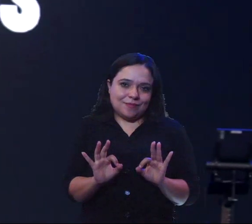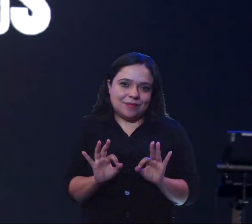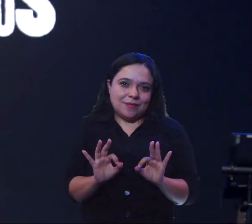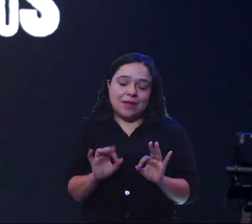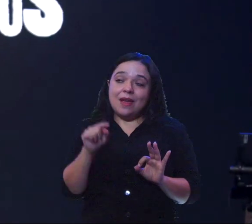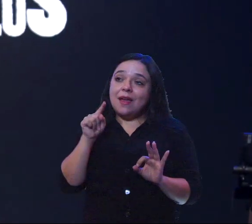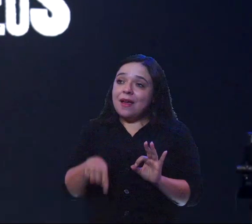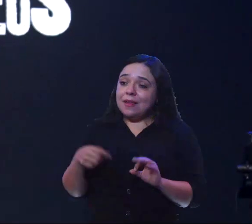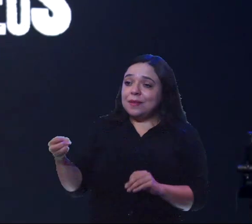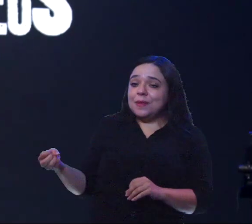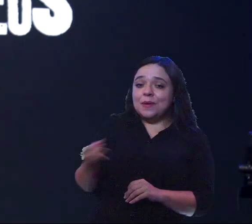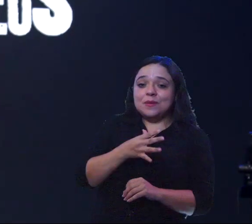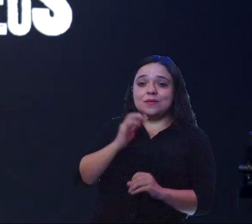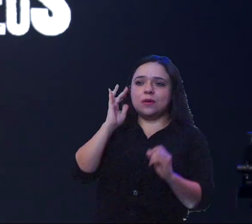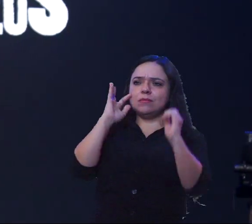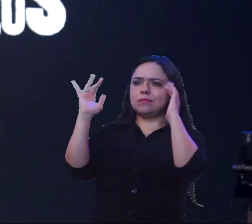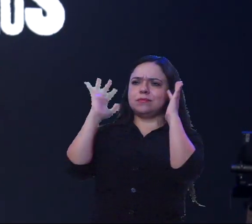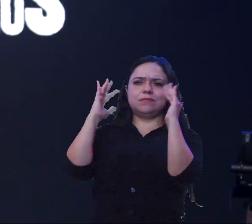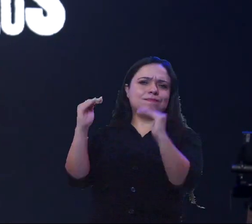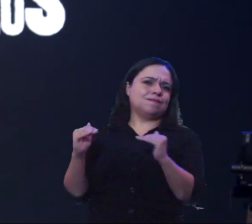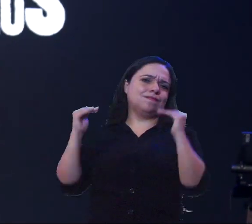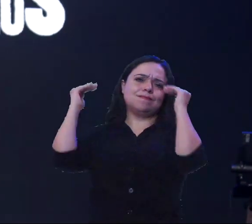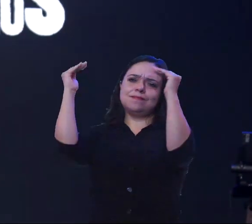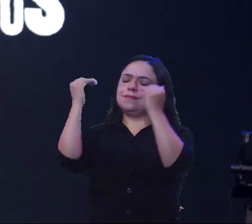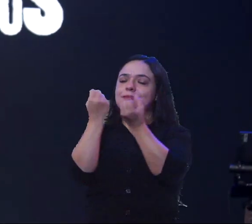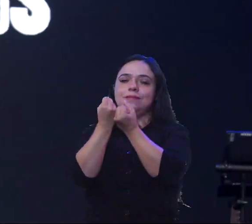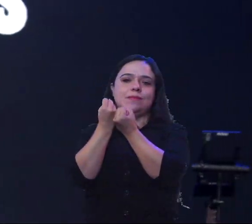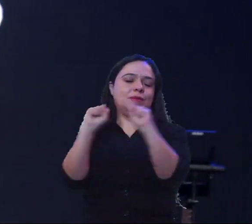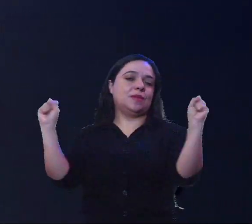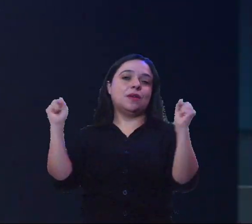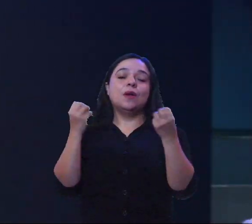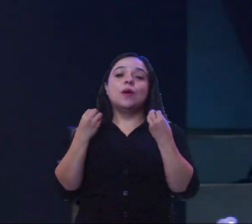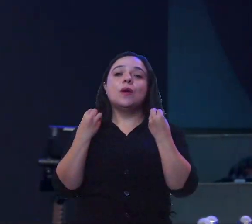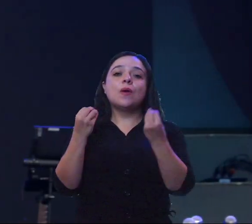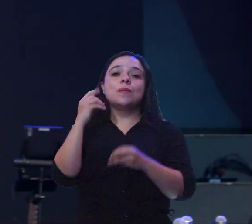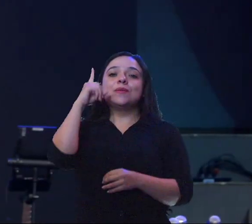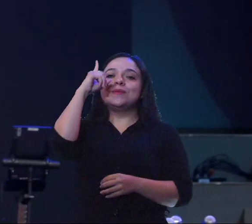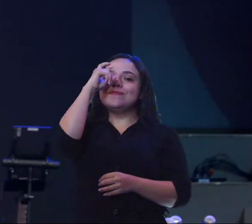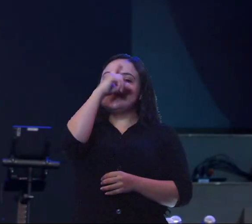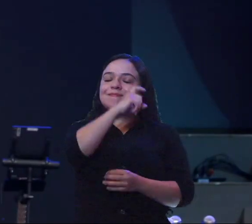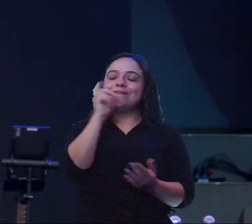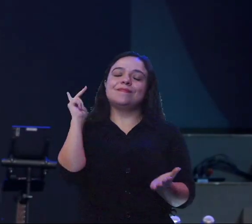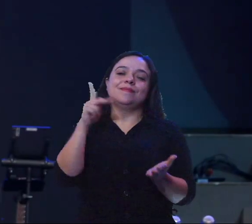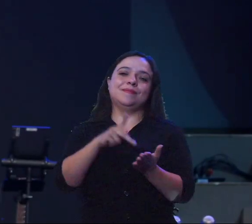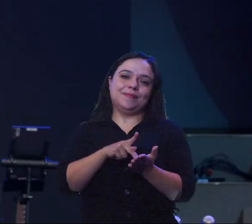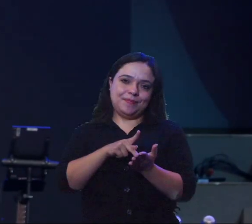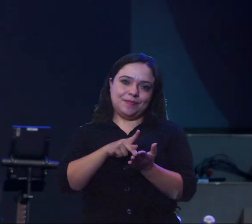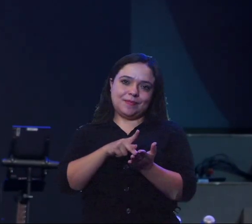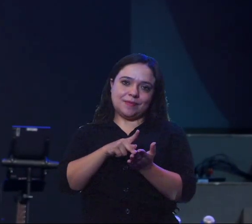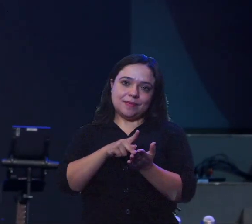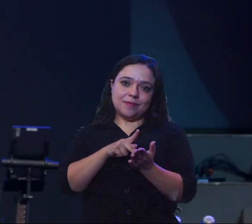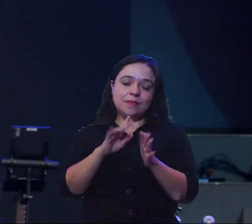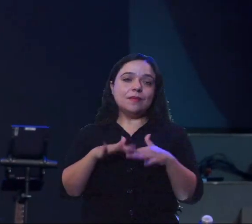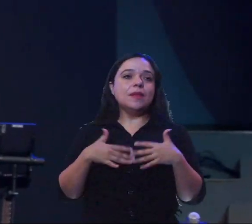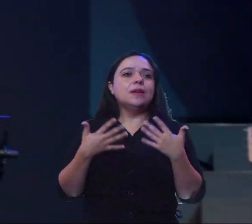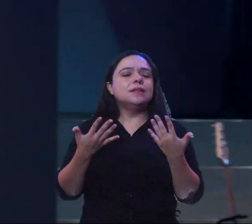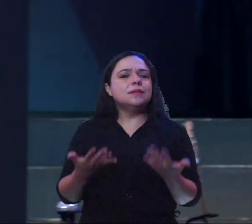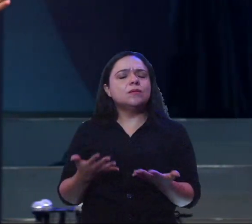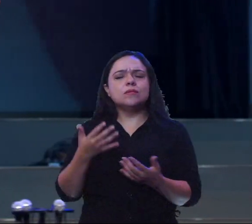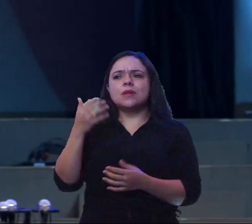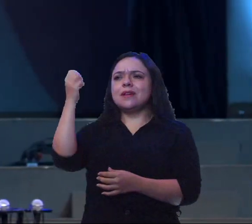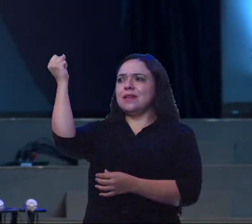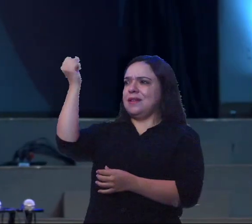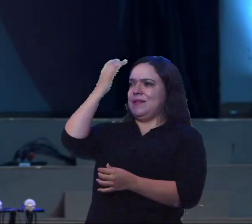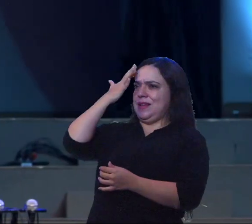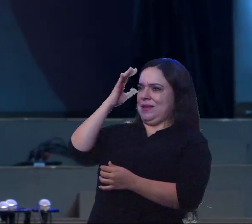era algo inimaginável, impensável e muito difícil de realmente acontecer. E sabe, as revelações